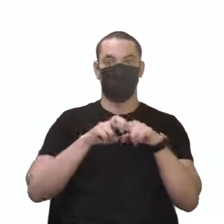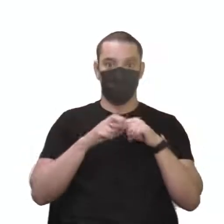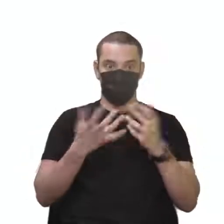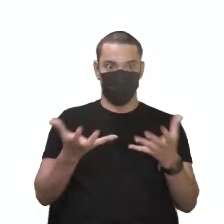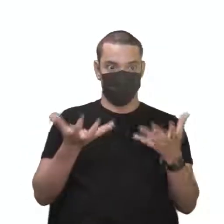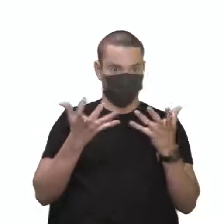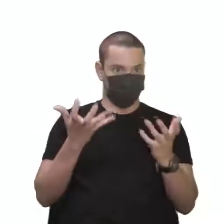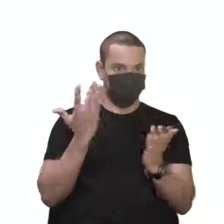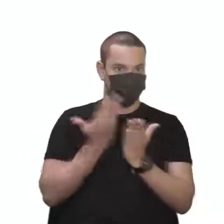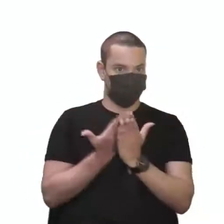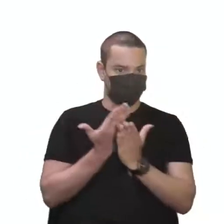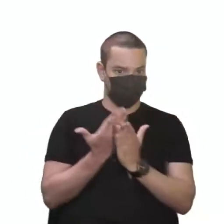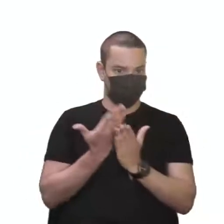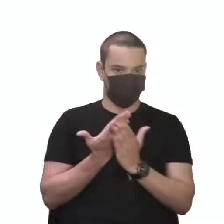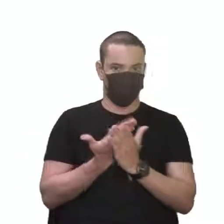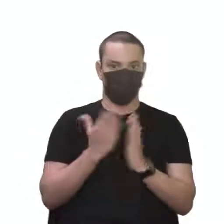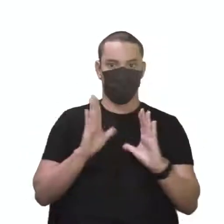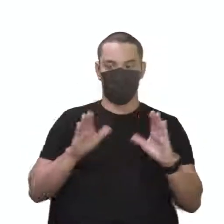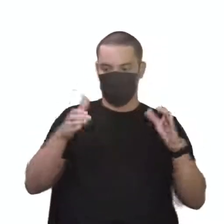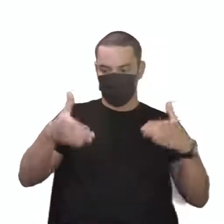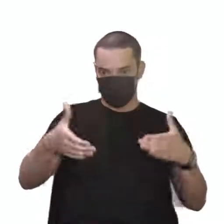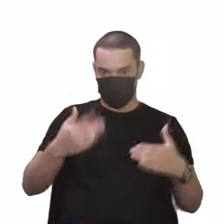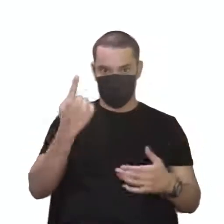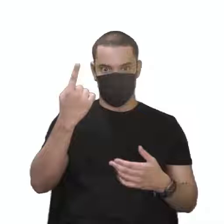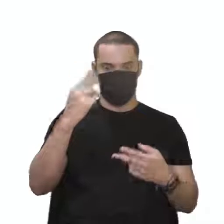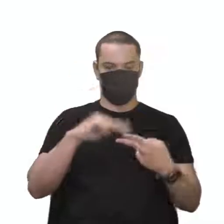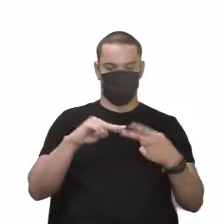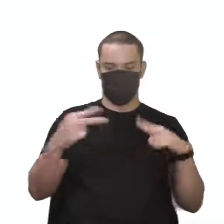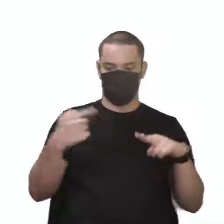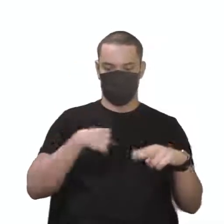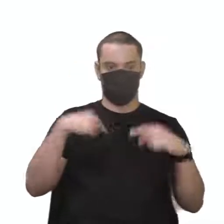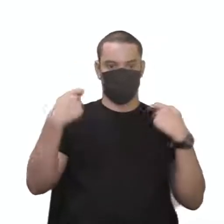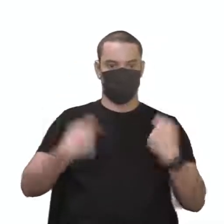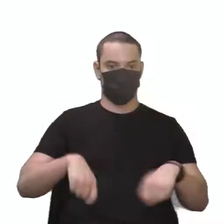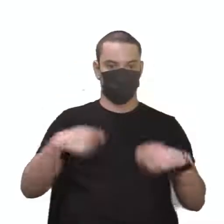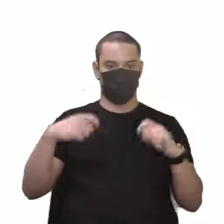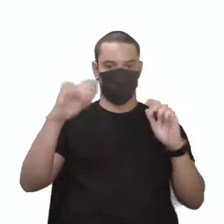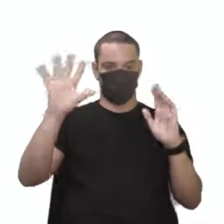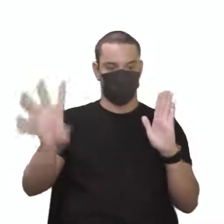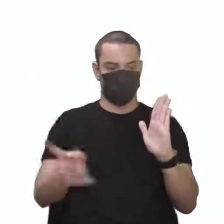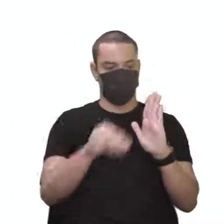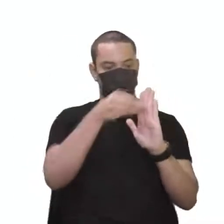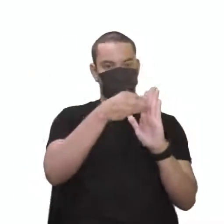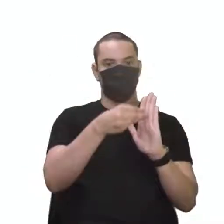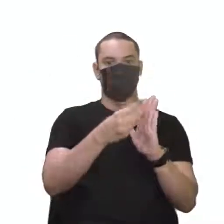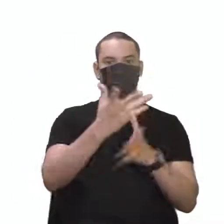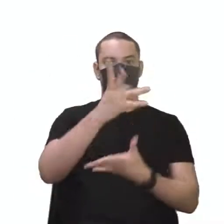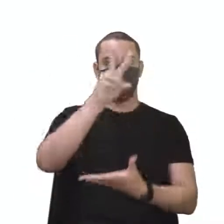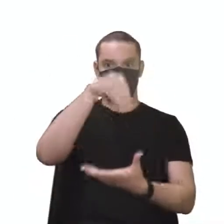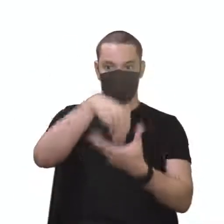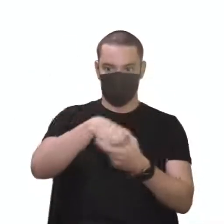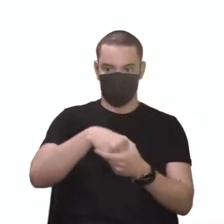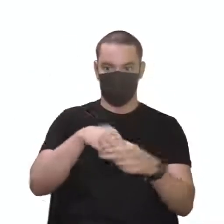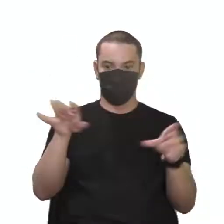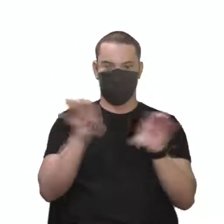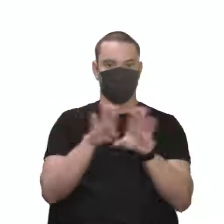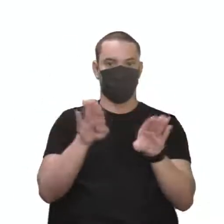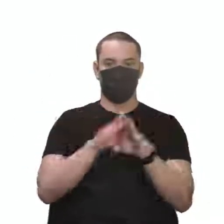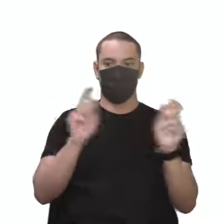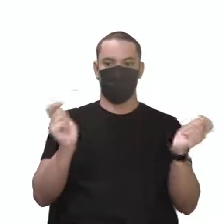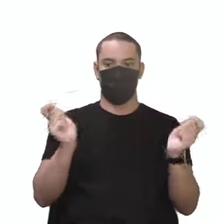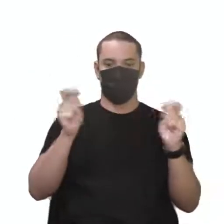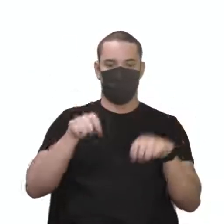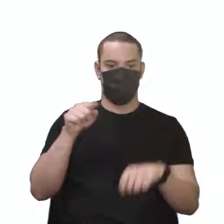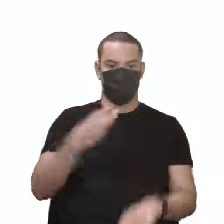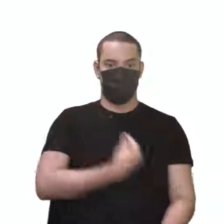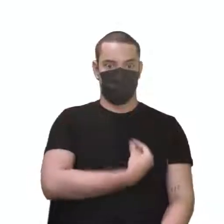eu quero estudar um determinado gene, eu preciso introduzir esse gene nesse organismo e permitir que